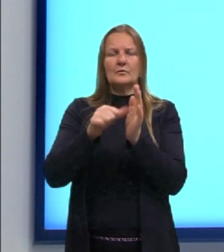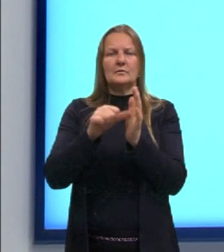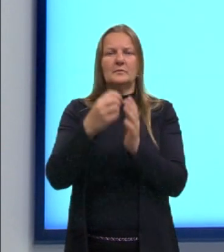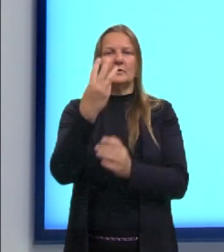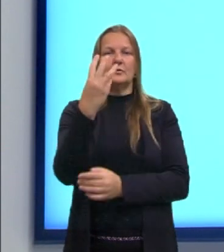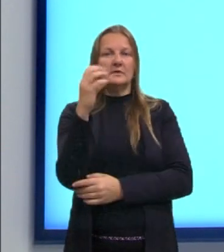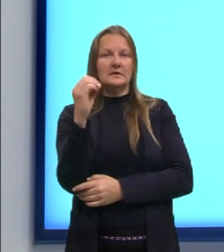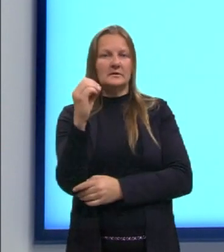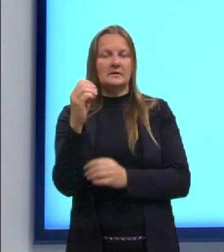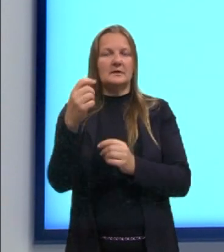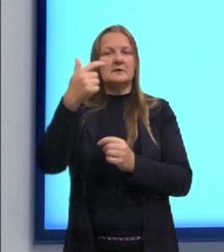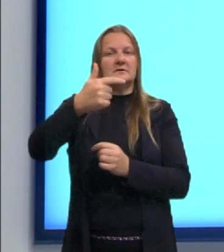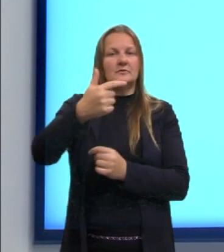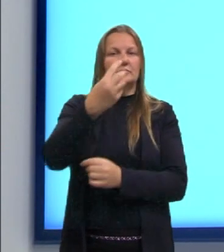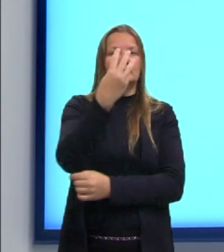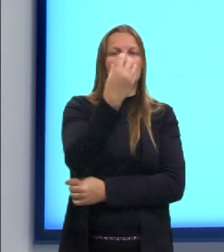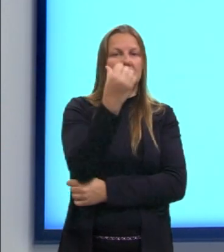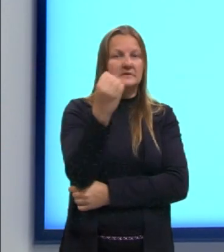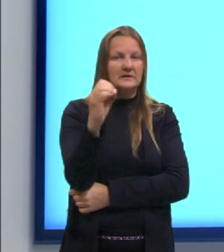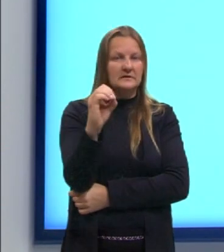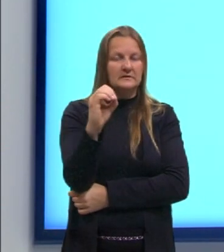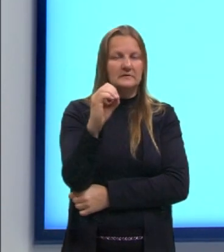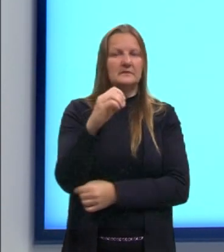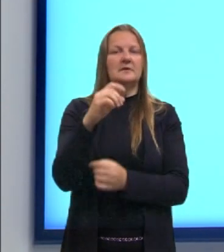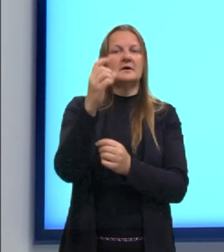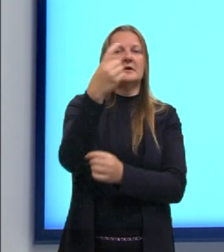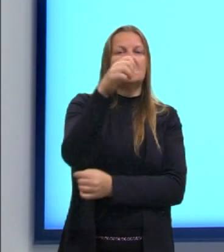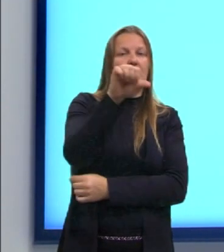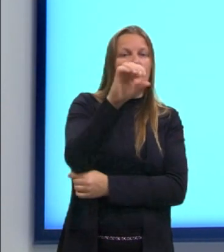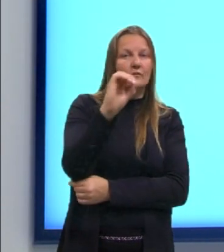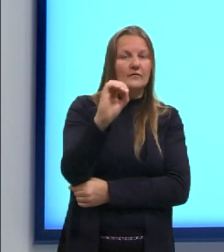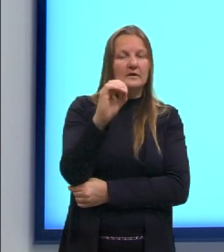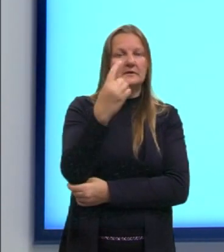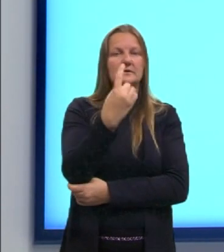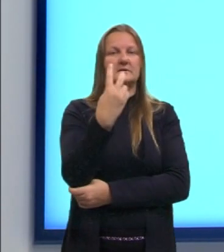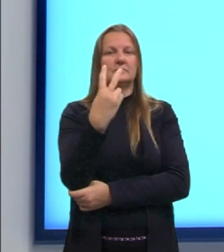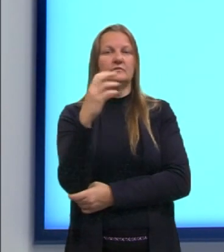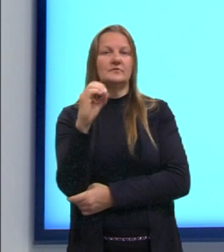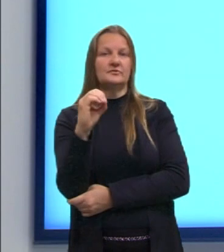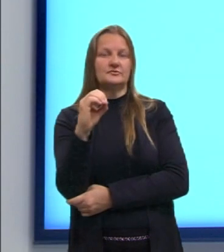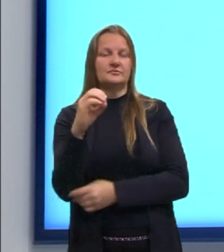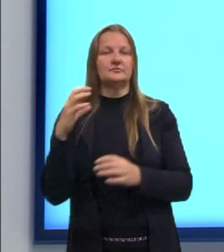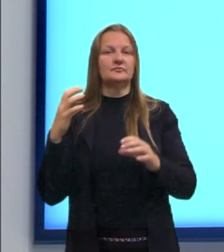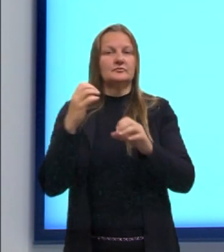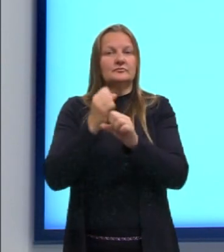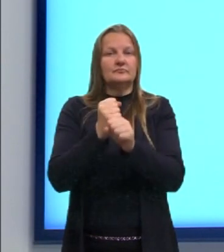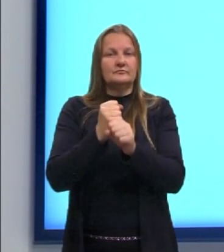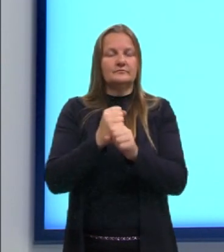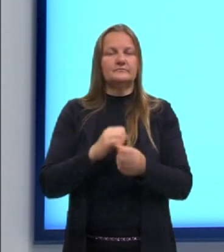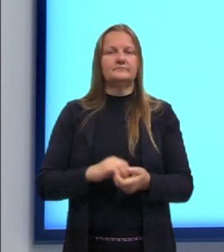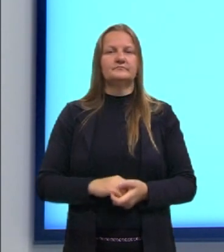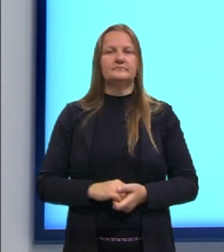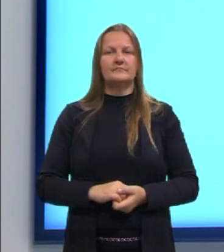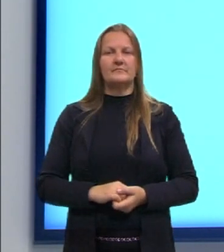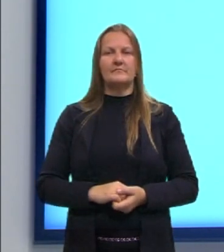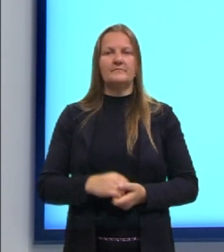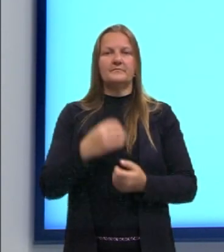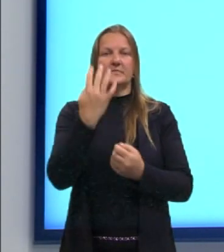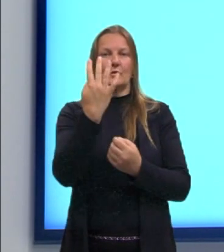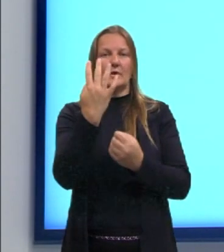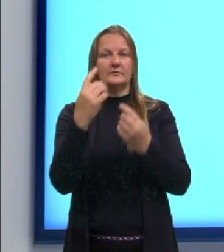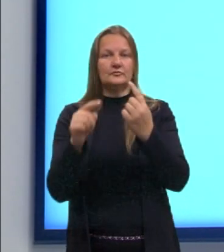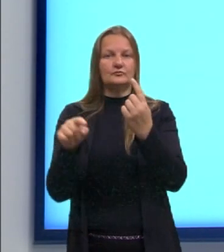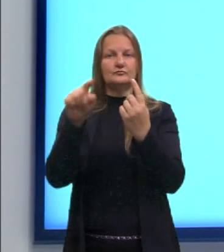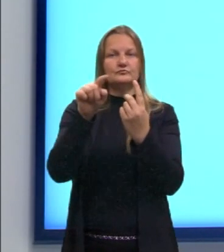30 graus, depois 60, 90, 120. Então, ele iria pular, né, 4 arcos